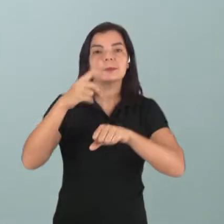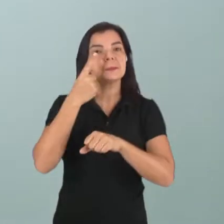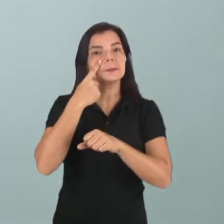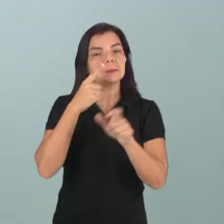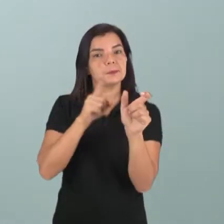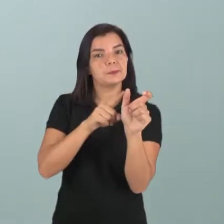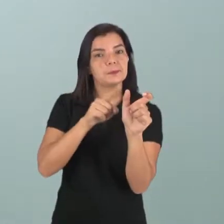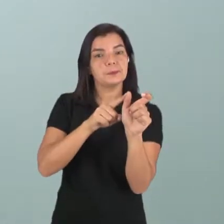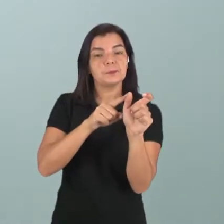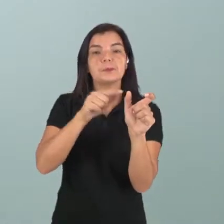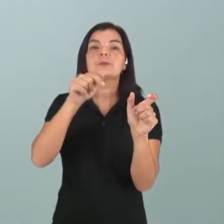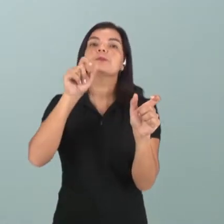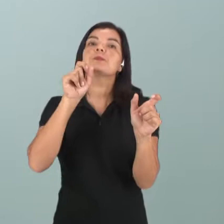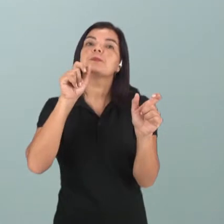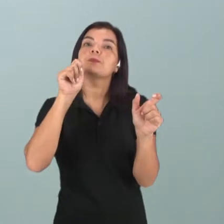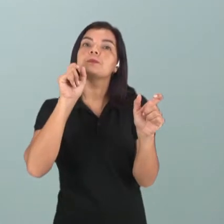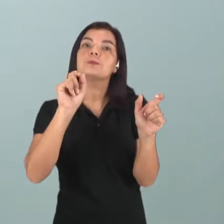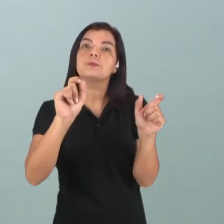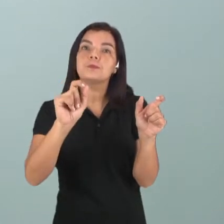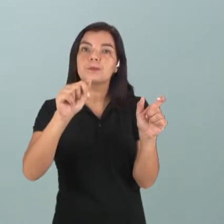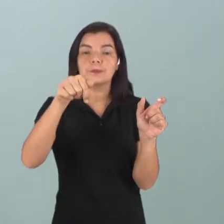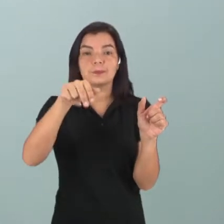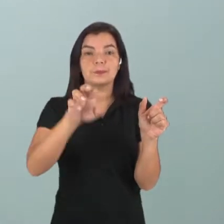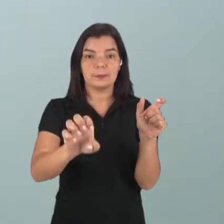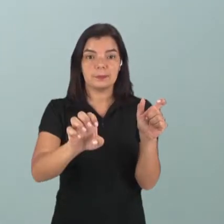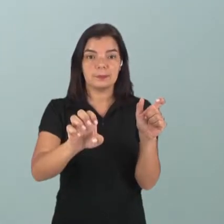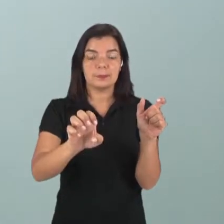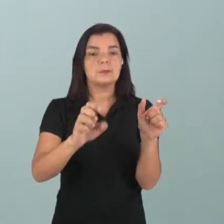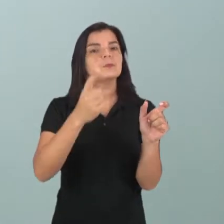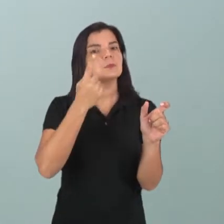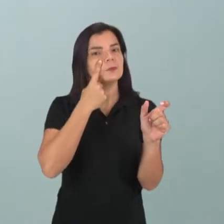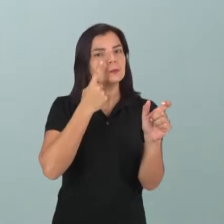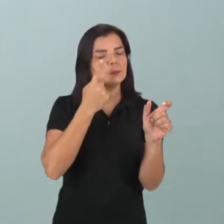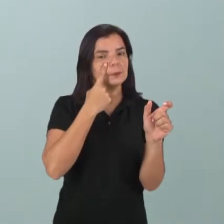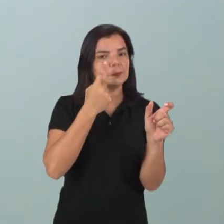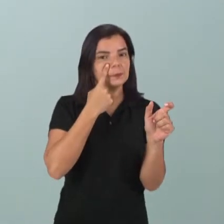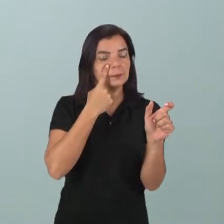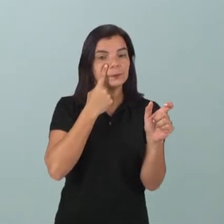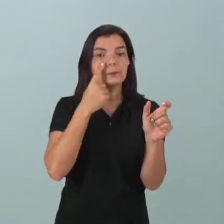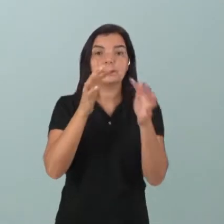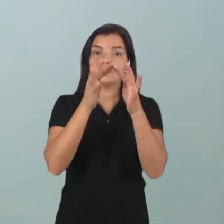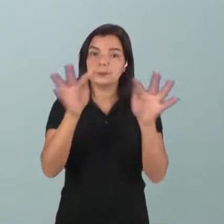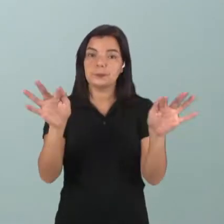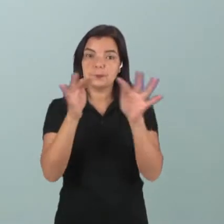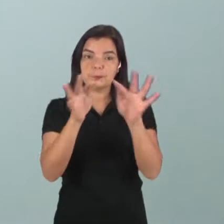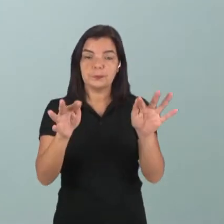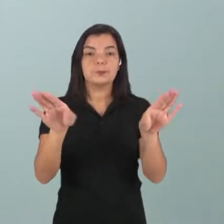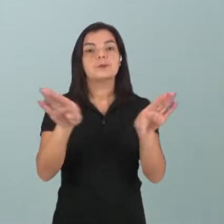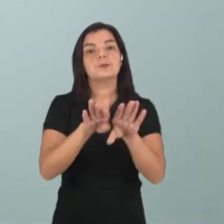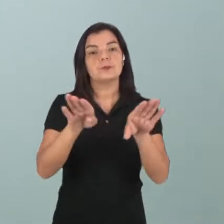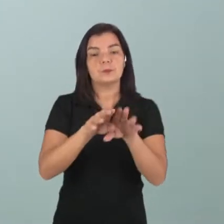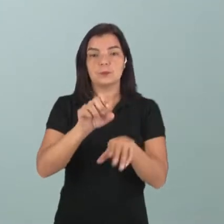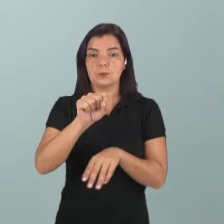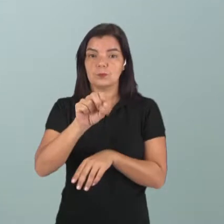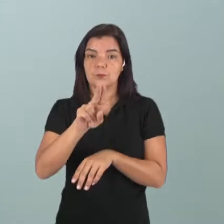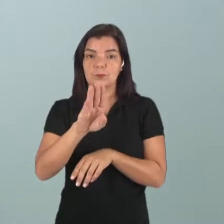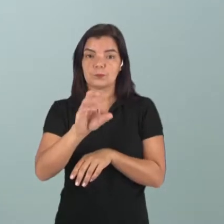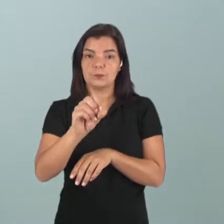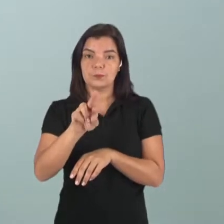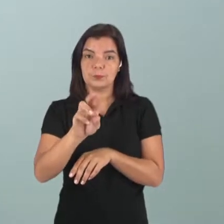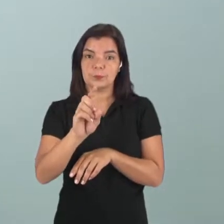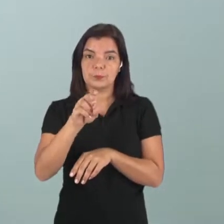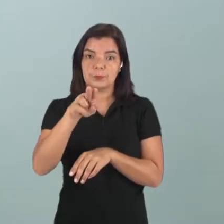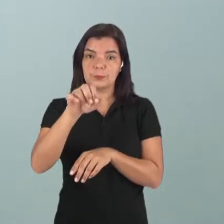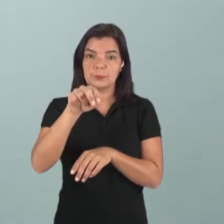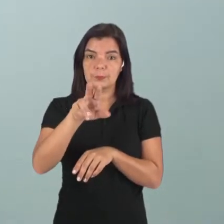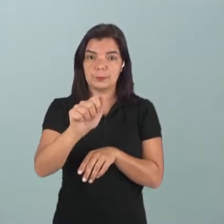temos a partícula que foi colocada ali, tá bom? Então, nós observamos que quando a oração ela for subordinada substantiva, ela